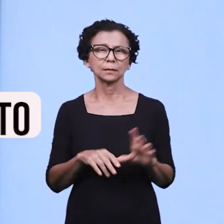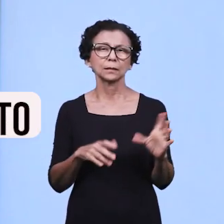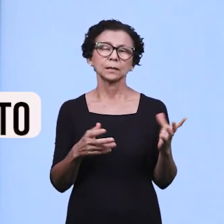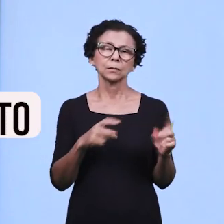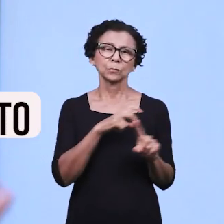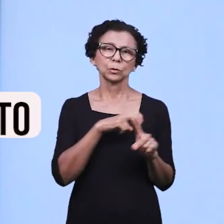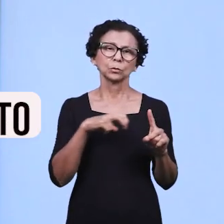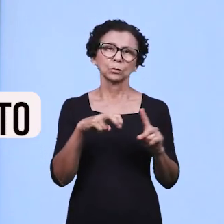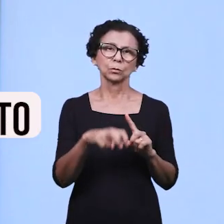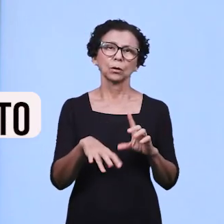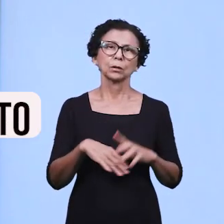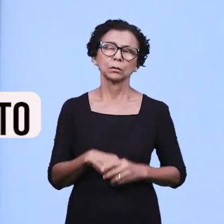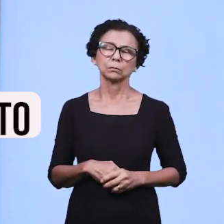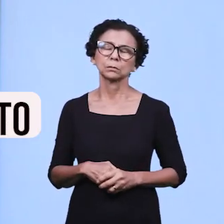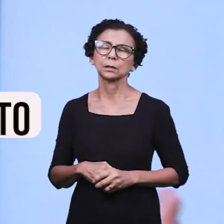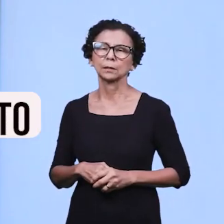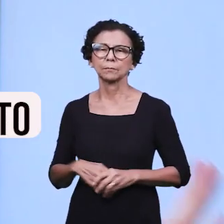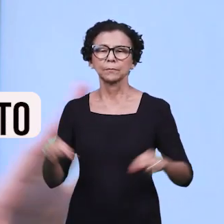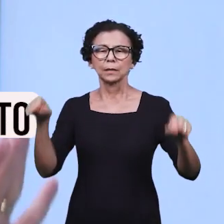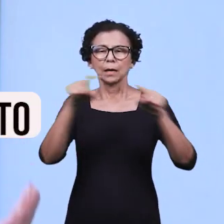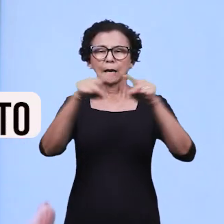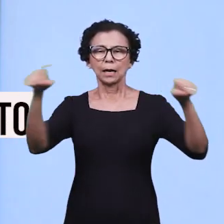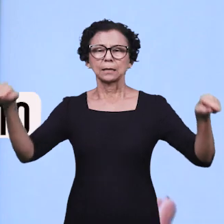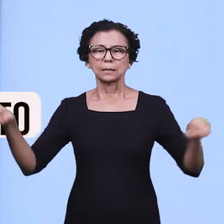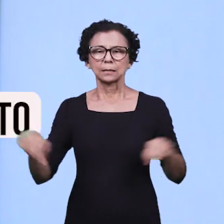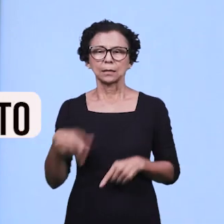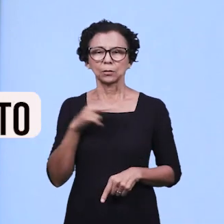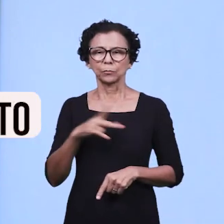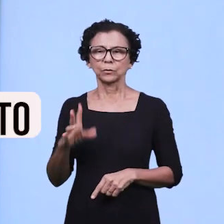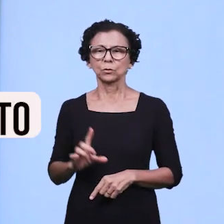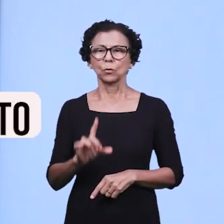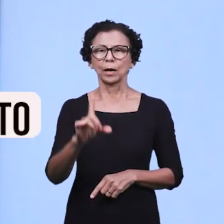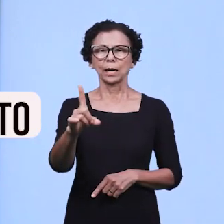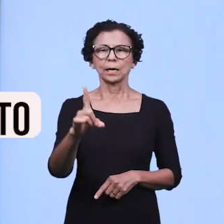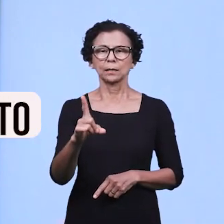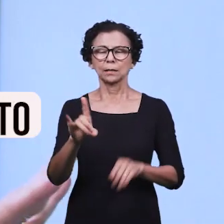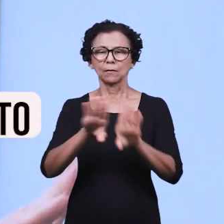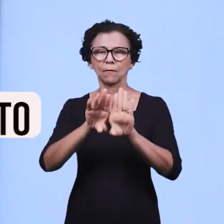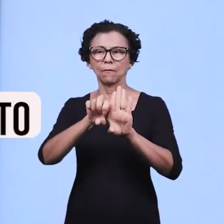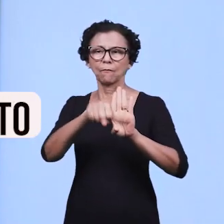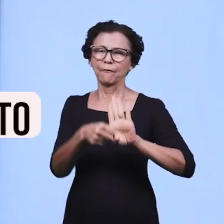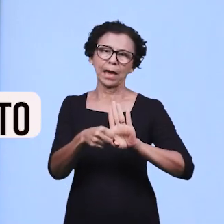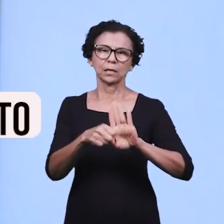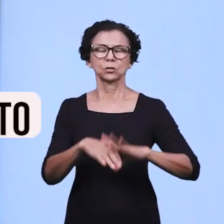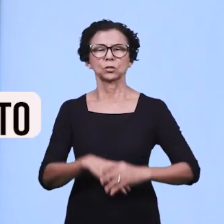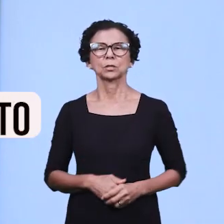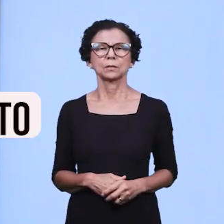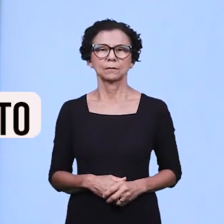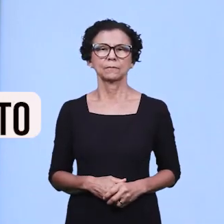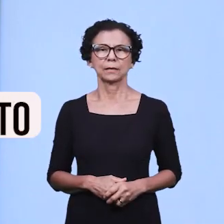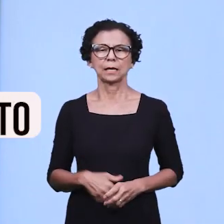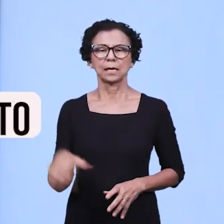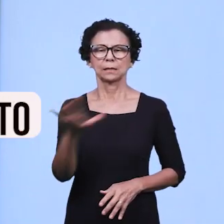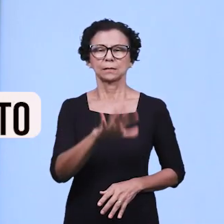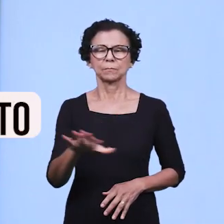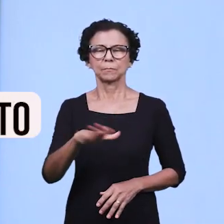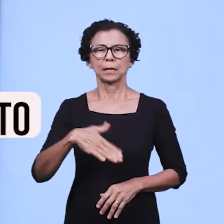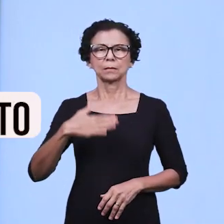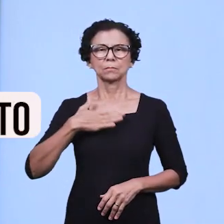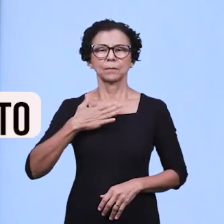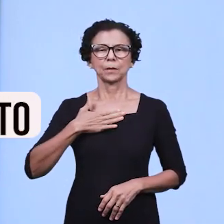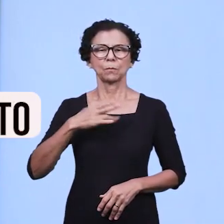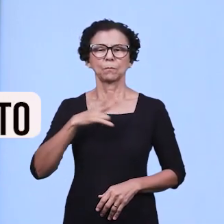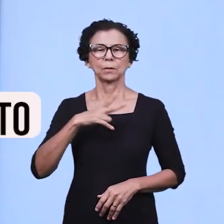professor ele entra, ele fecha a porta da sala e aí é o território dele. É o território dele, mas eu preciso